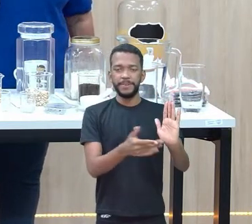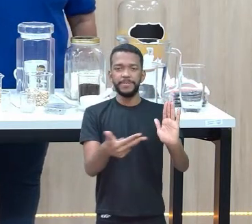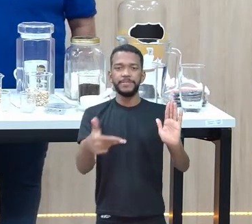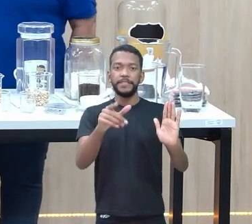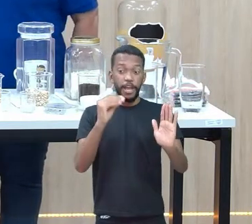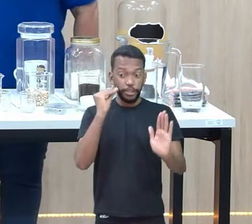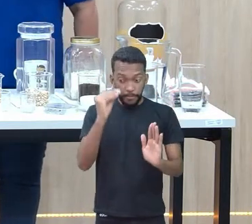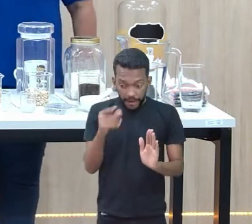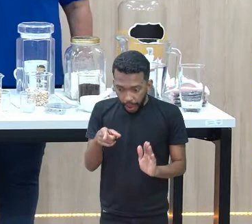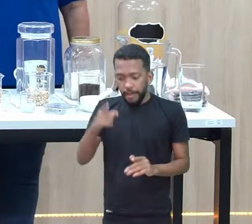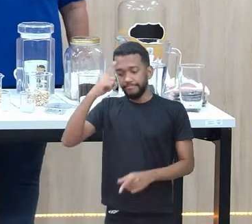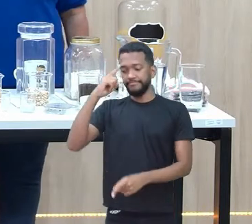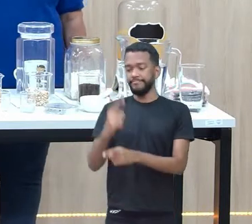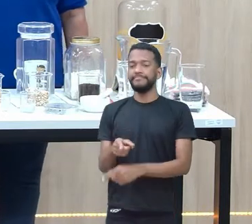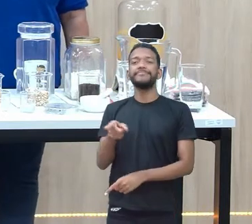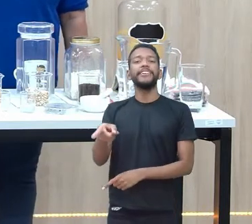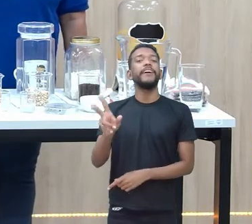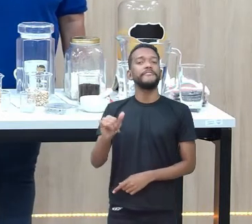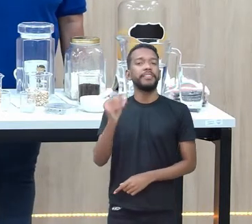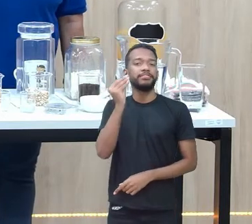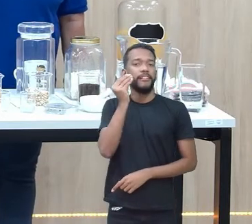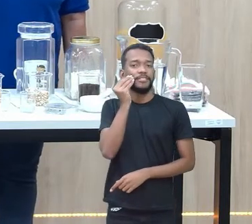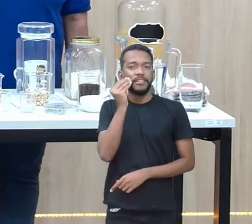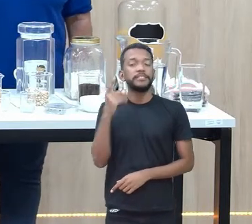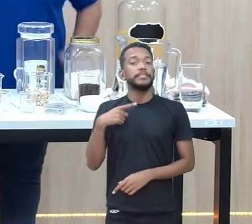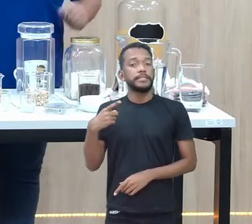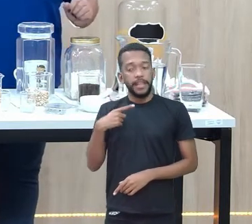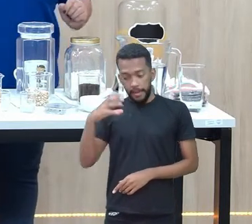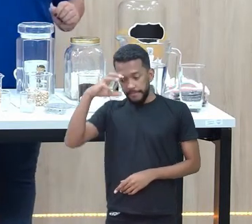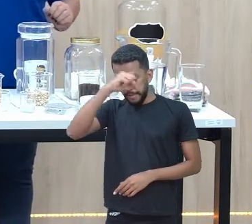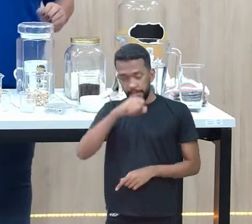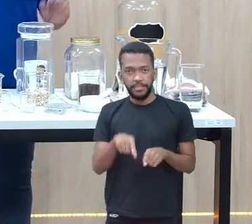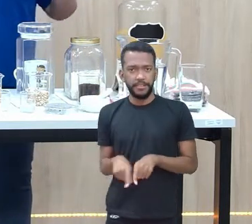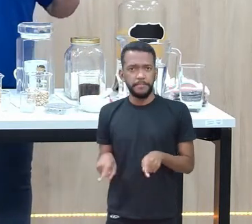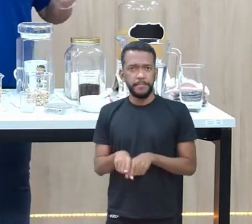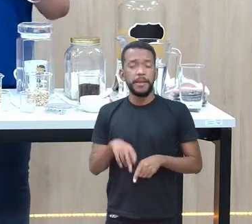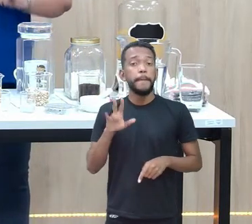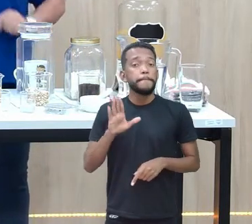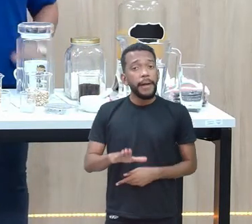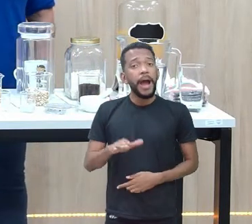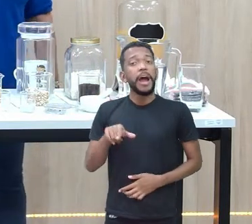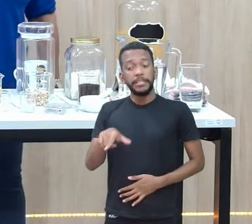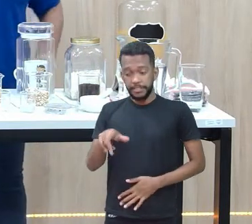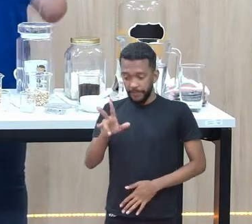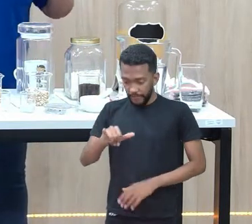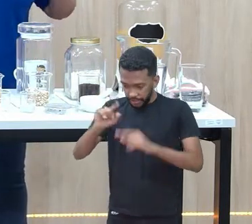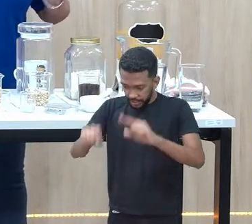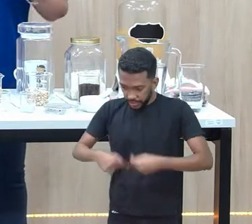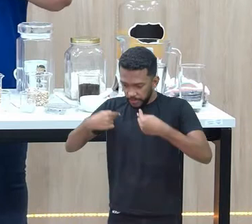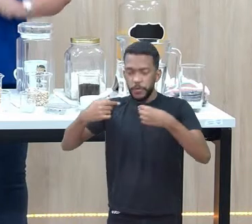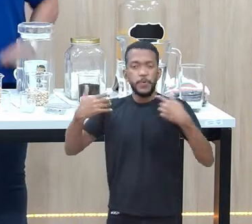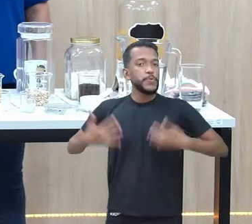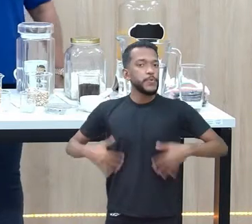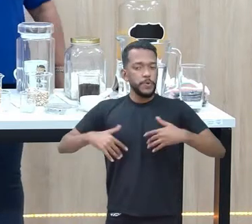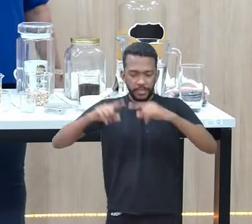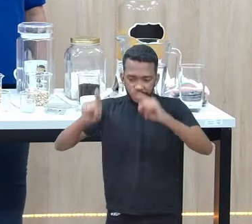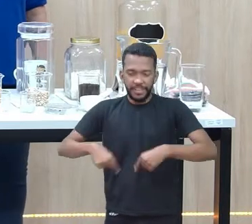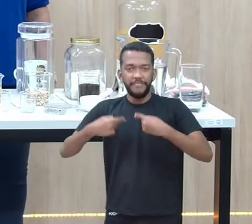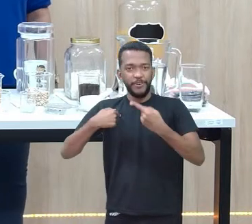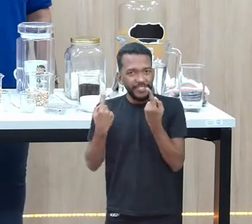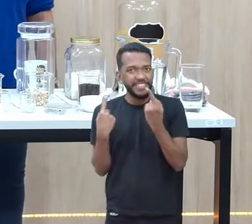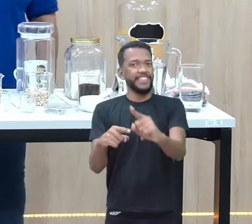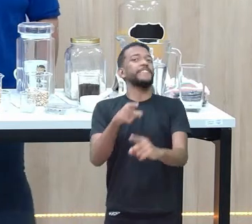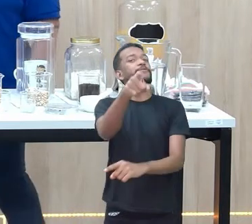para isso, é para a gente testar, é para a gente aprender, mas a partir de um grande desafio e de grandes desafios que eu vou trazer